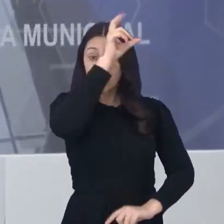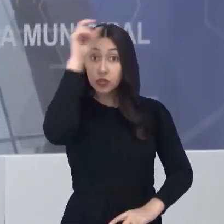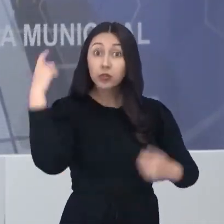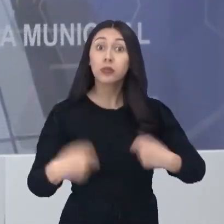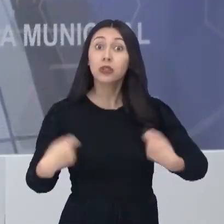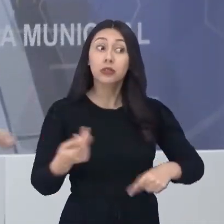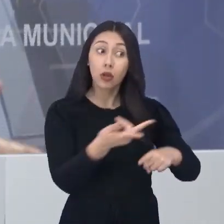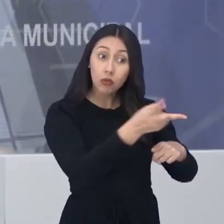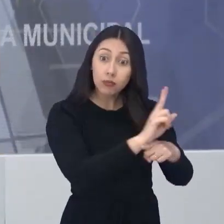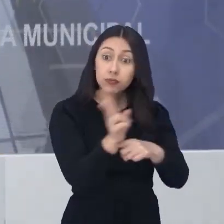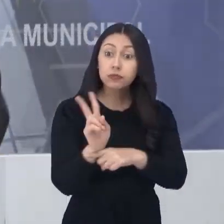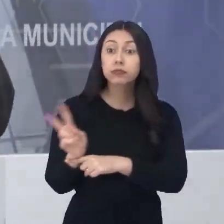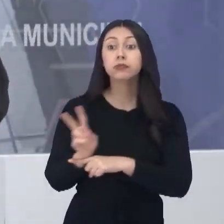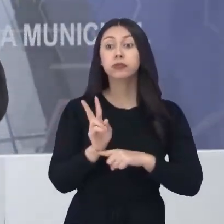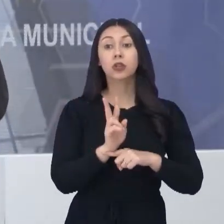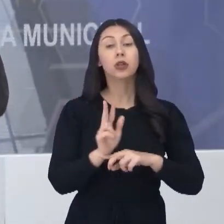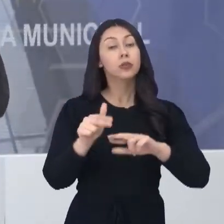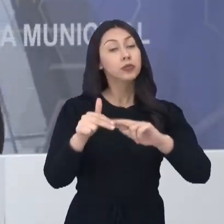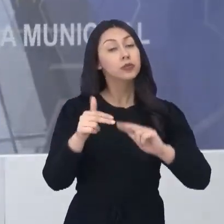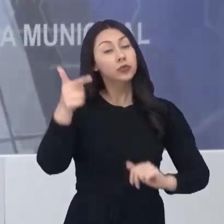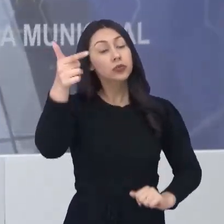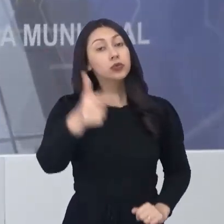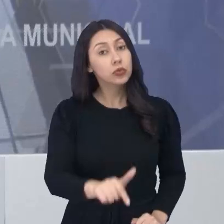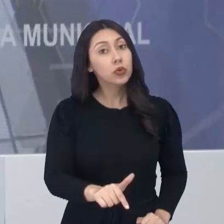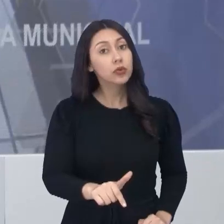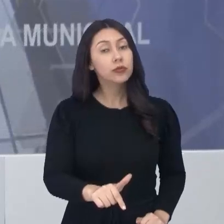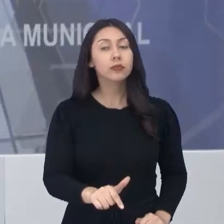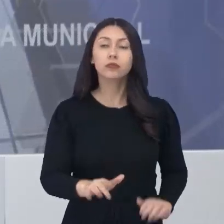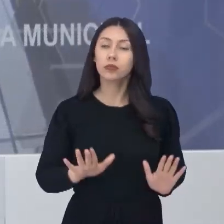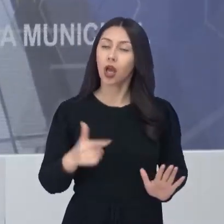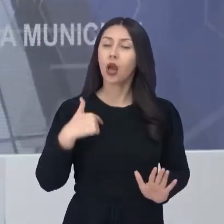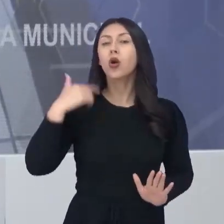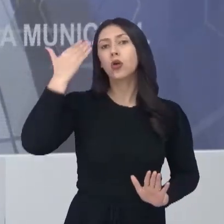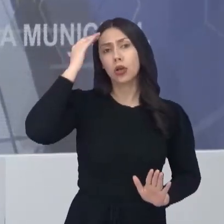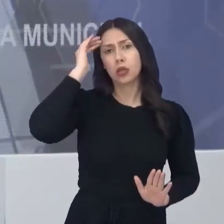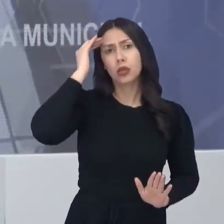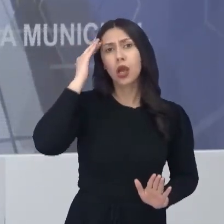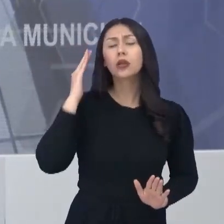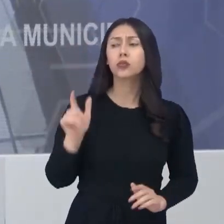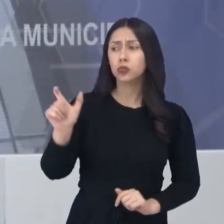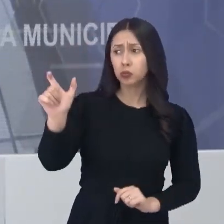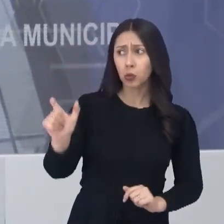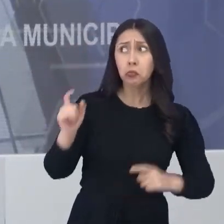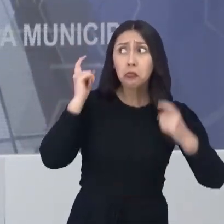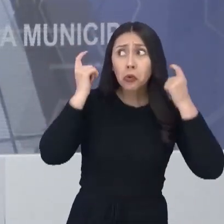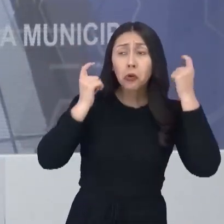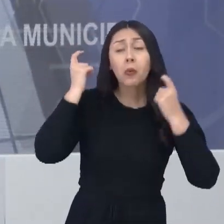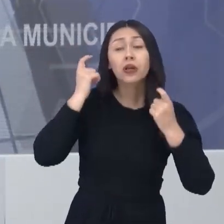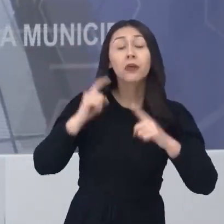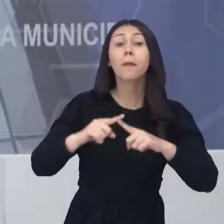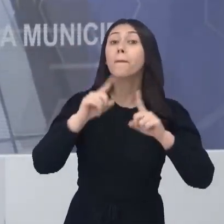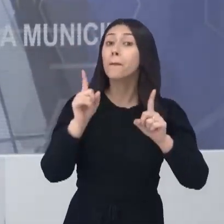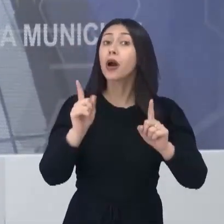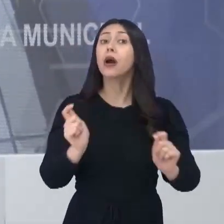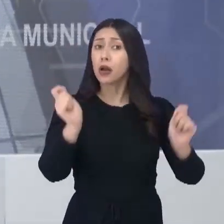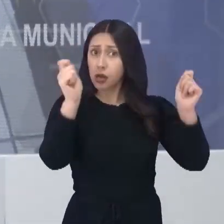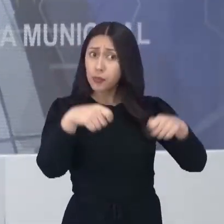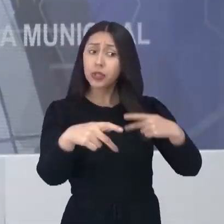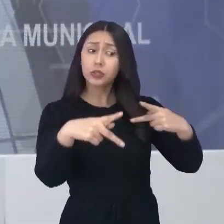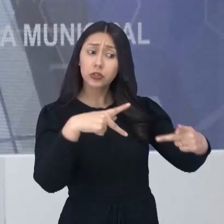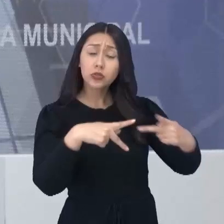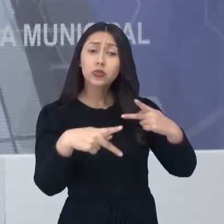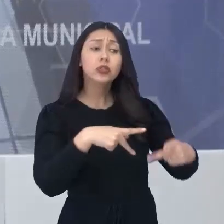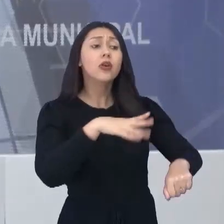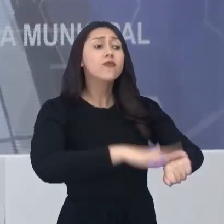fiscalizar. Então, mais uma vez, compreendo a preocupação do meu colega vereador, mas é possível que o São José dos Campos